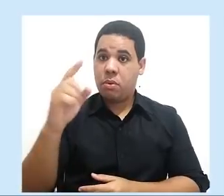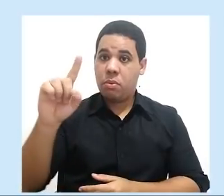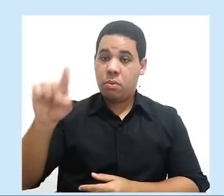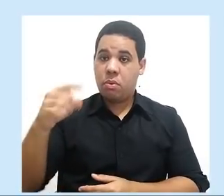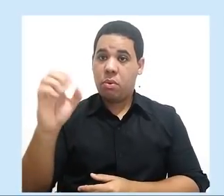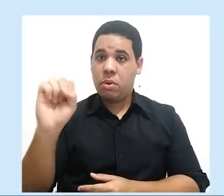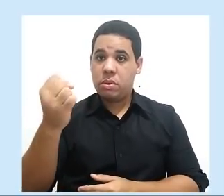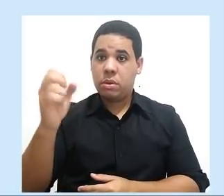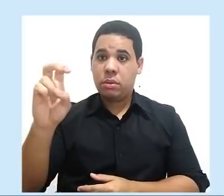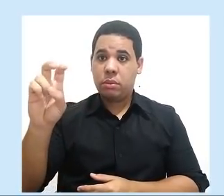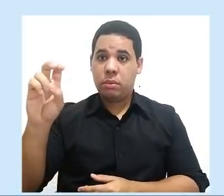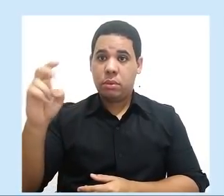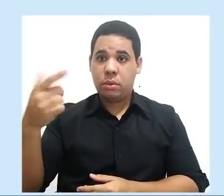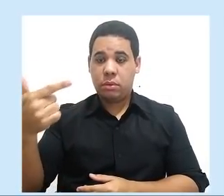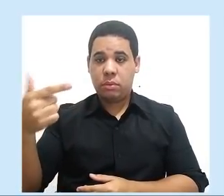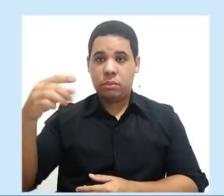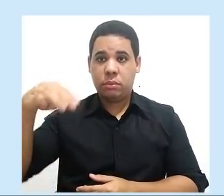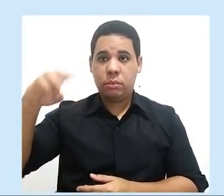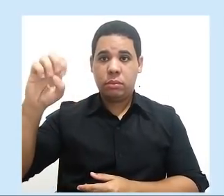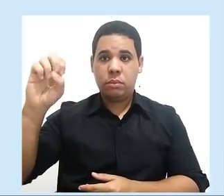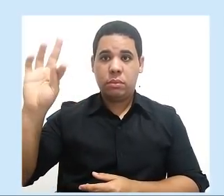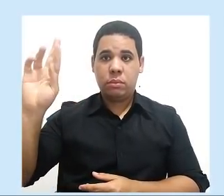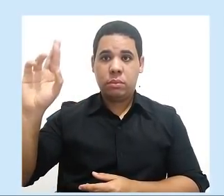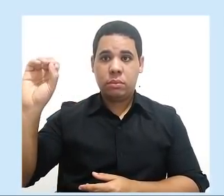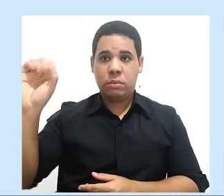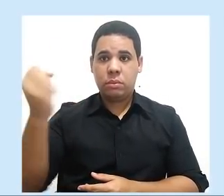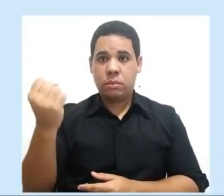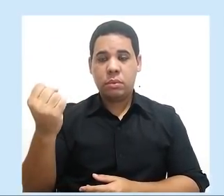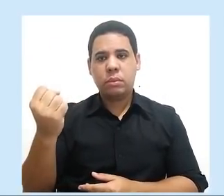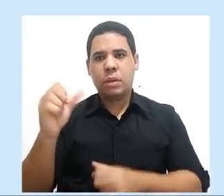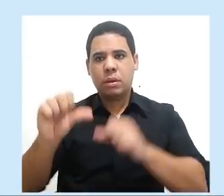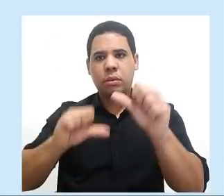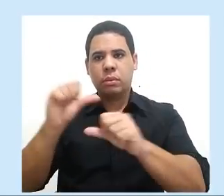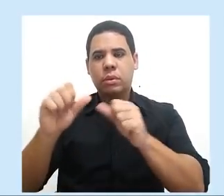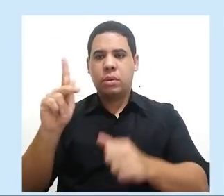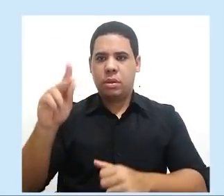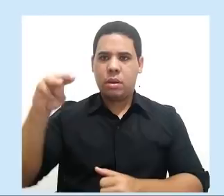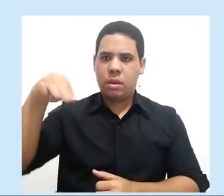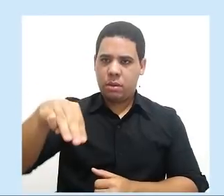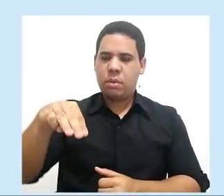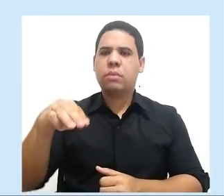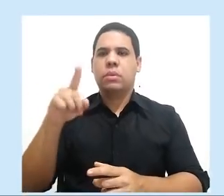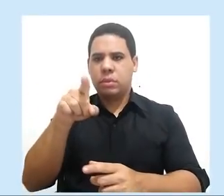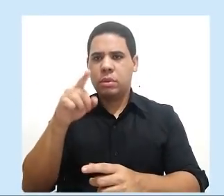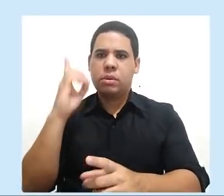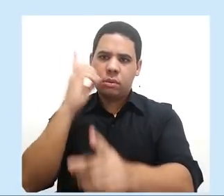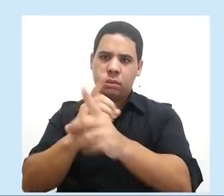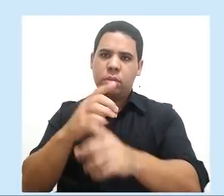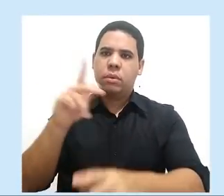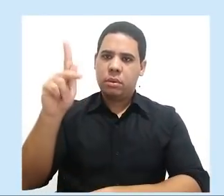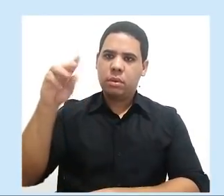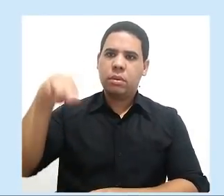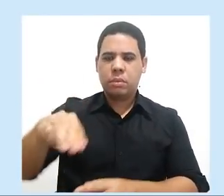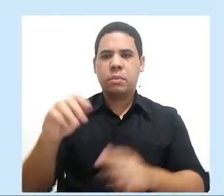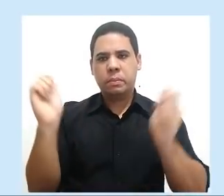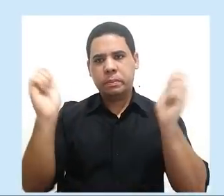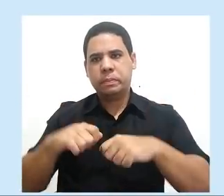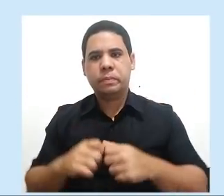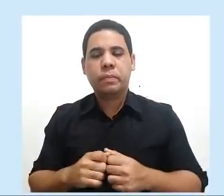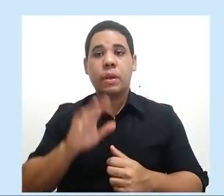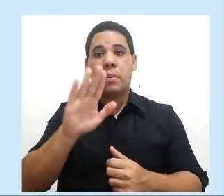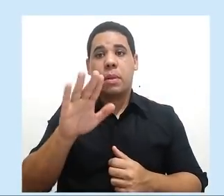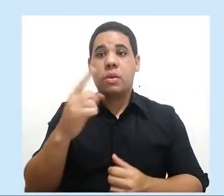1.852 vezes 10. Então, um nó equivale a 1.852 metros. Ok? Se você quiser transformar para quilômetro, você